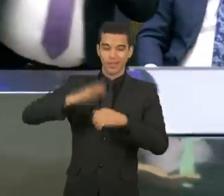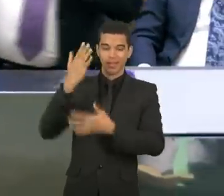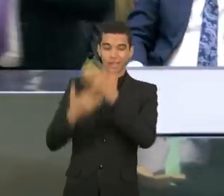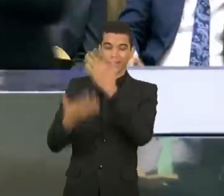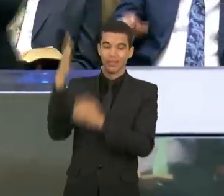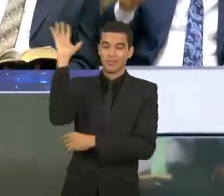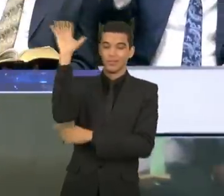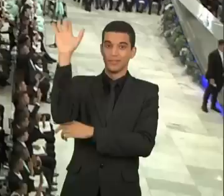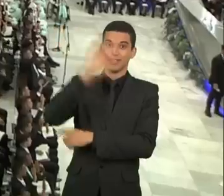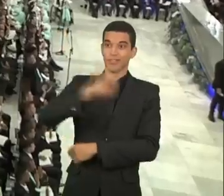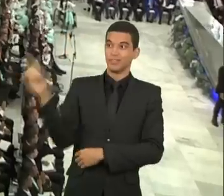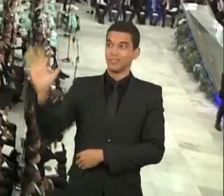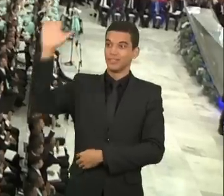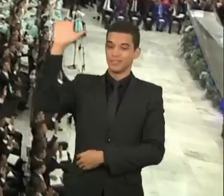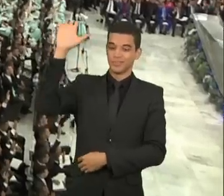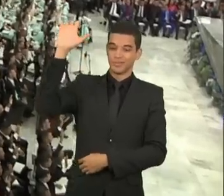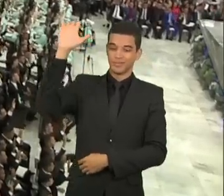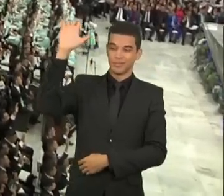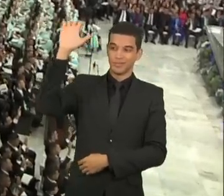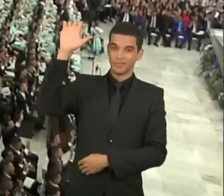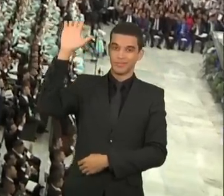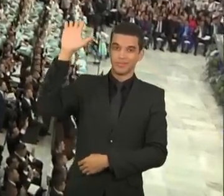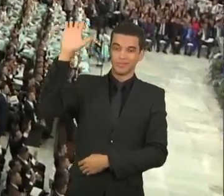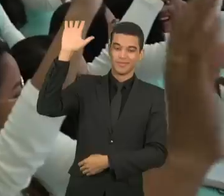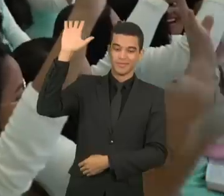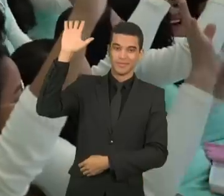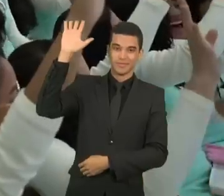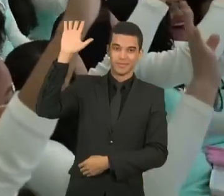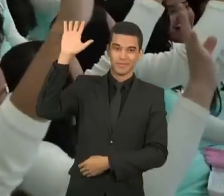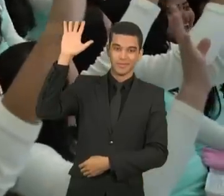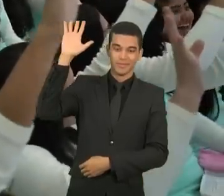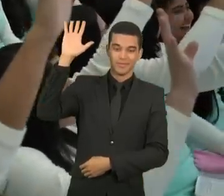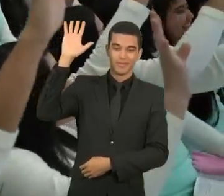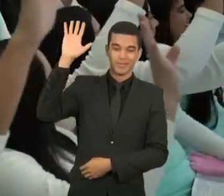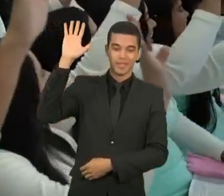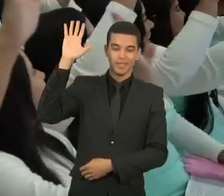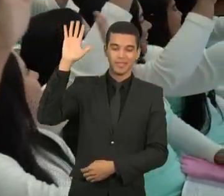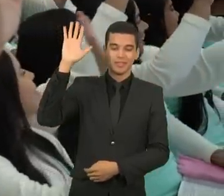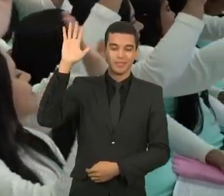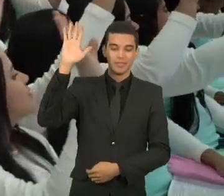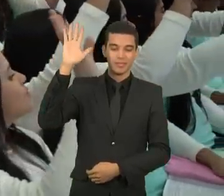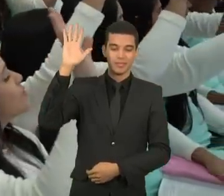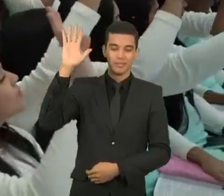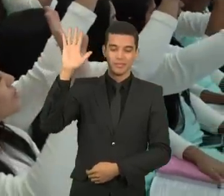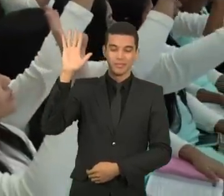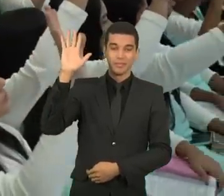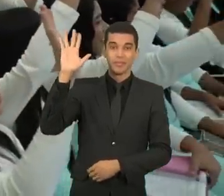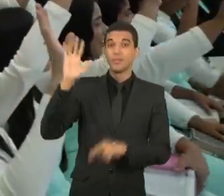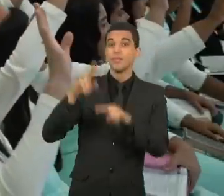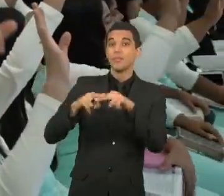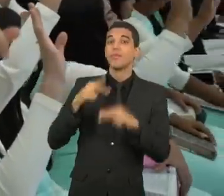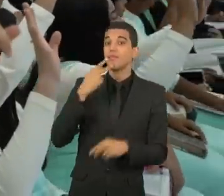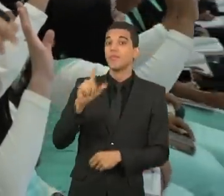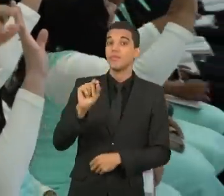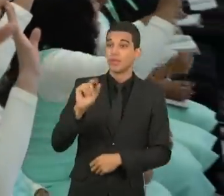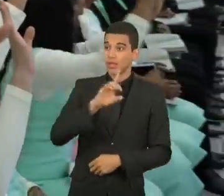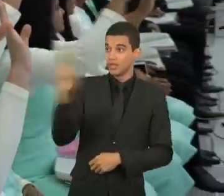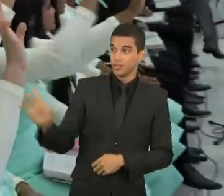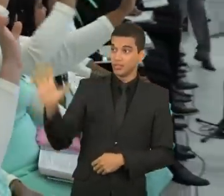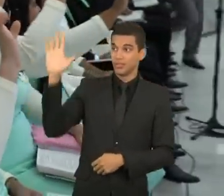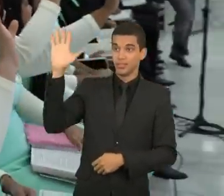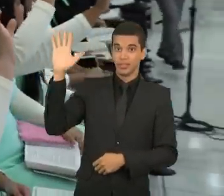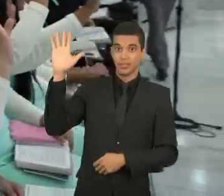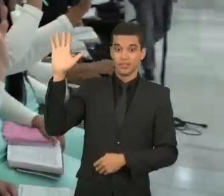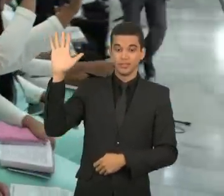direita. Direita. Porque quando Deus fala de poder, você fala de quê? A minha direita, a minha mão destra. Isso aí, você está cheio